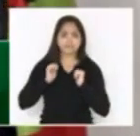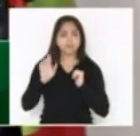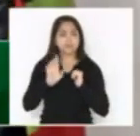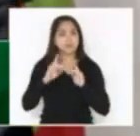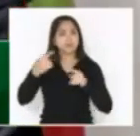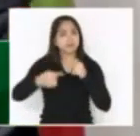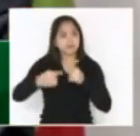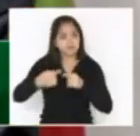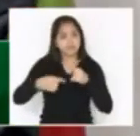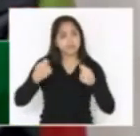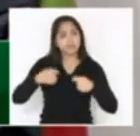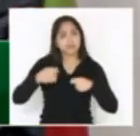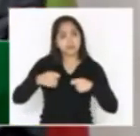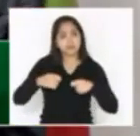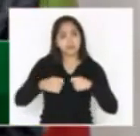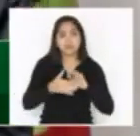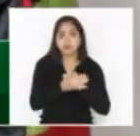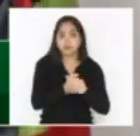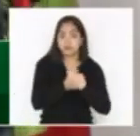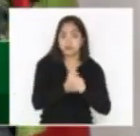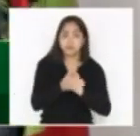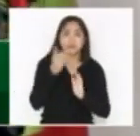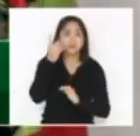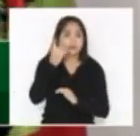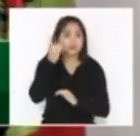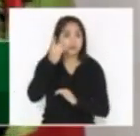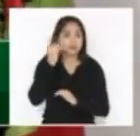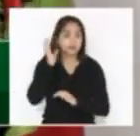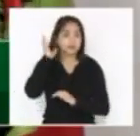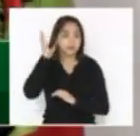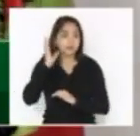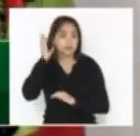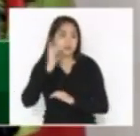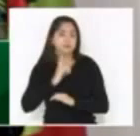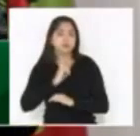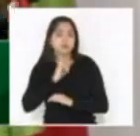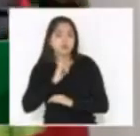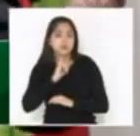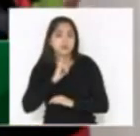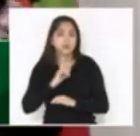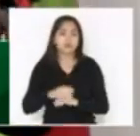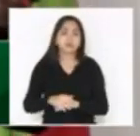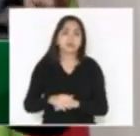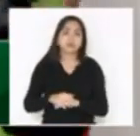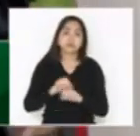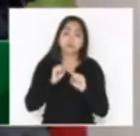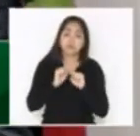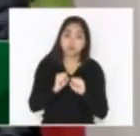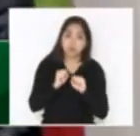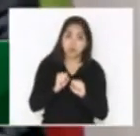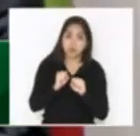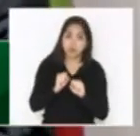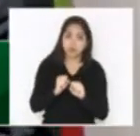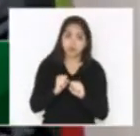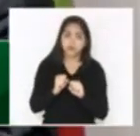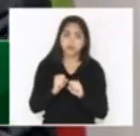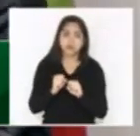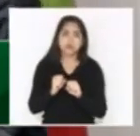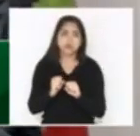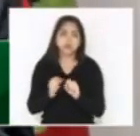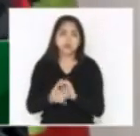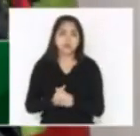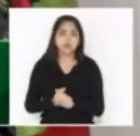aqui, cumprimentar a deputada Ana Paula, o deputado Dói, apesar de que possa haver, evidentemente, o vício de origem e